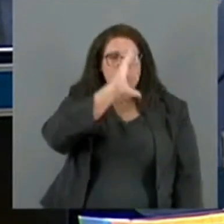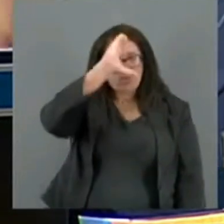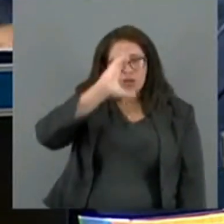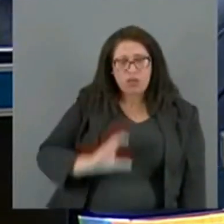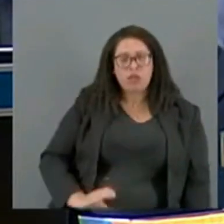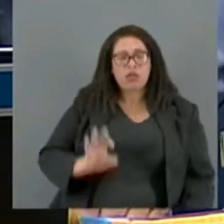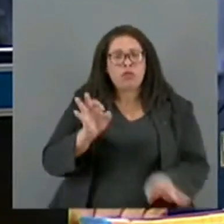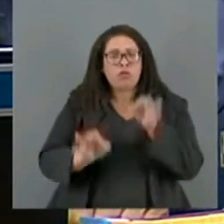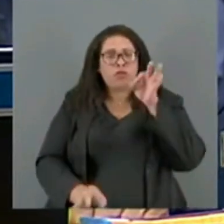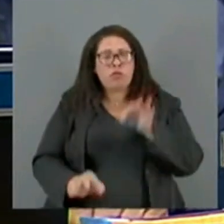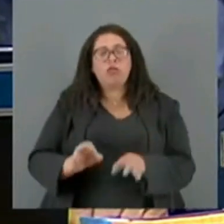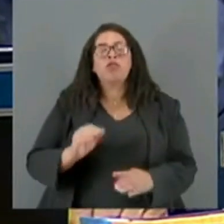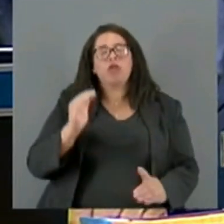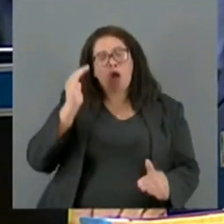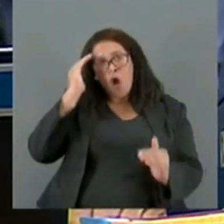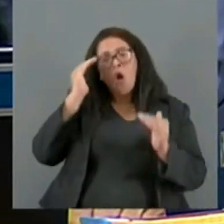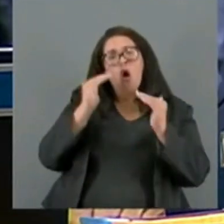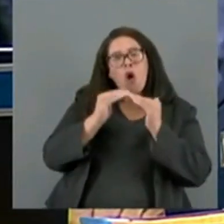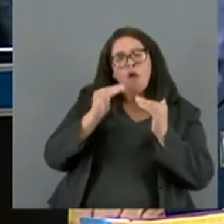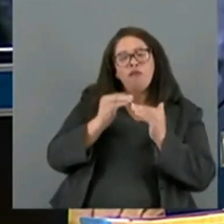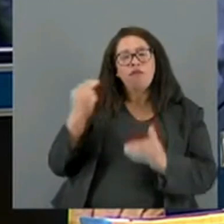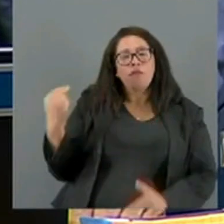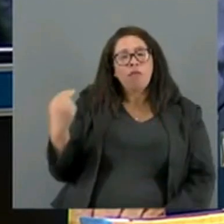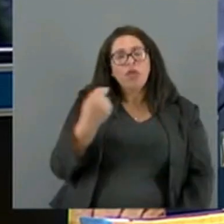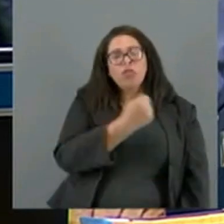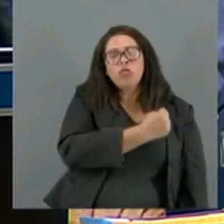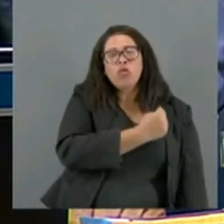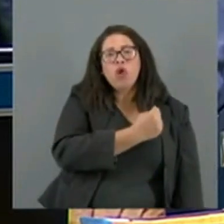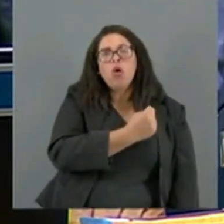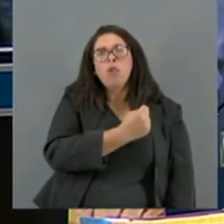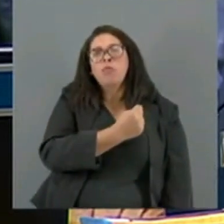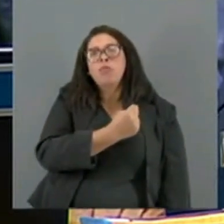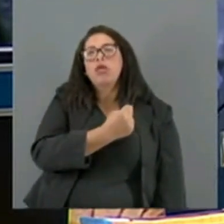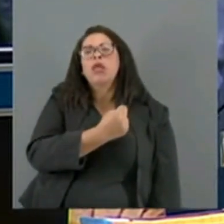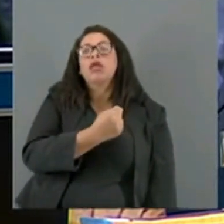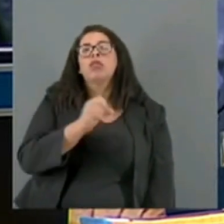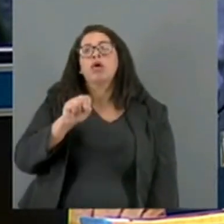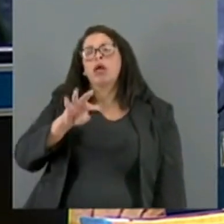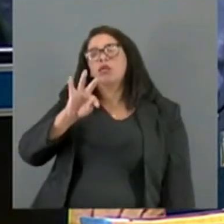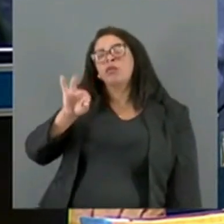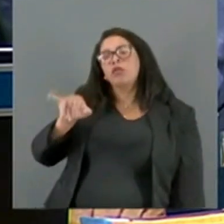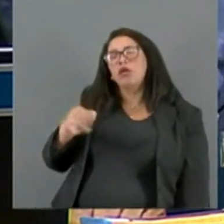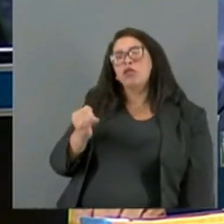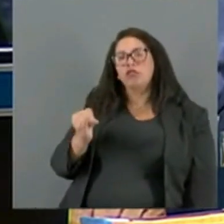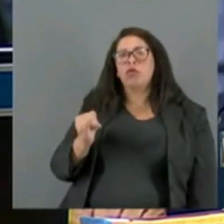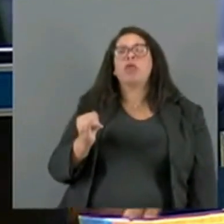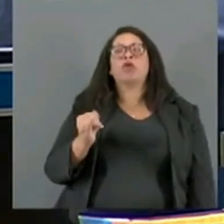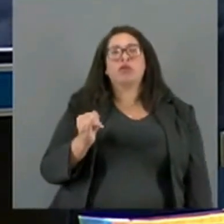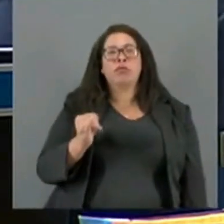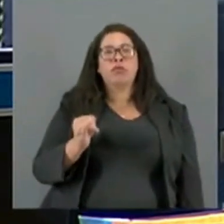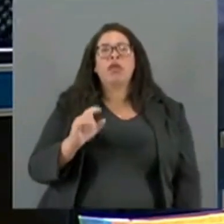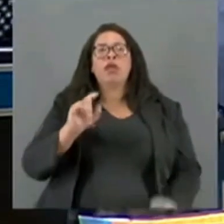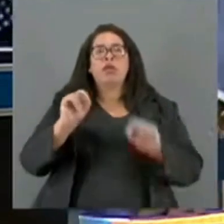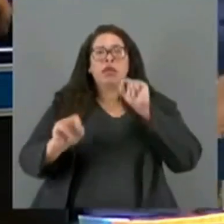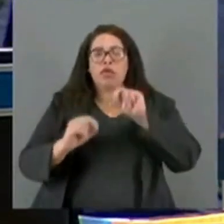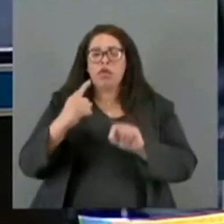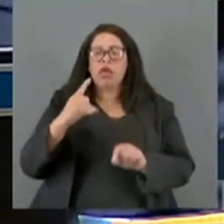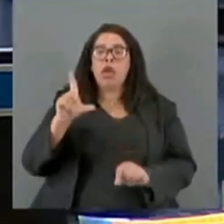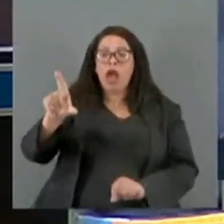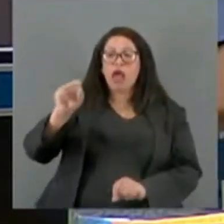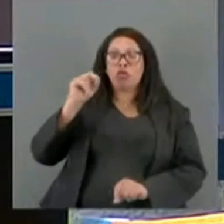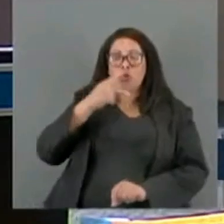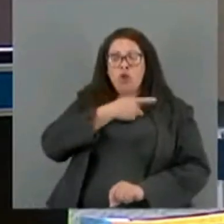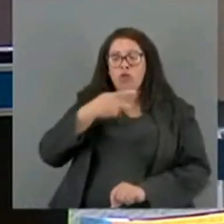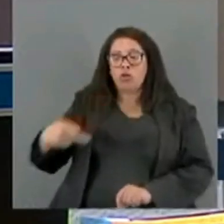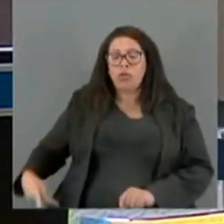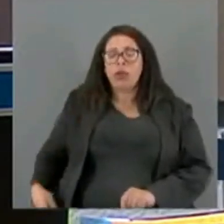confirmando minha aprovação pela vontade do Pleno do Superior Tribunal de Justiça, STJ, e a indicação da Presidência